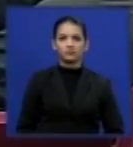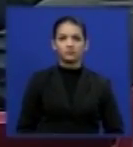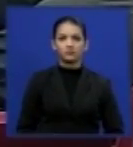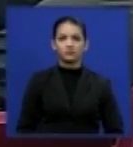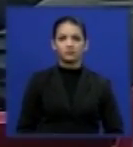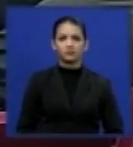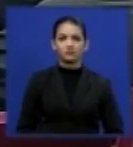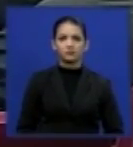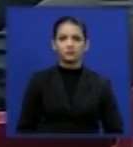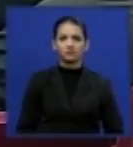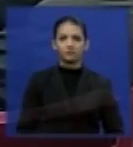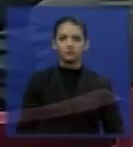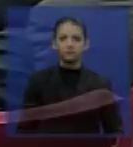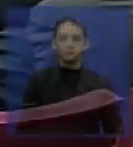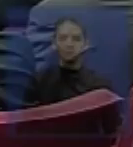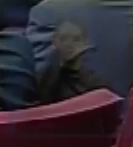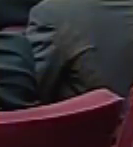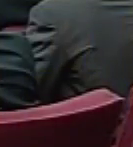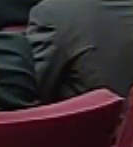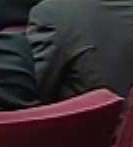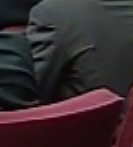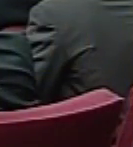Cada um terá 20 minutos.